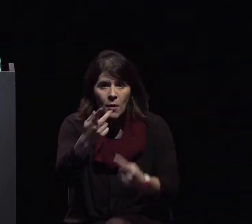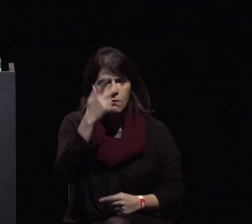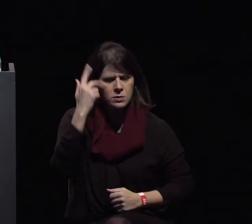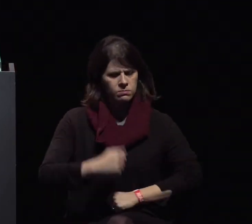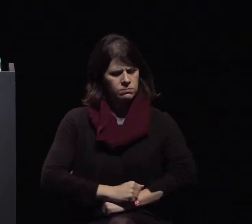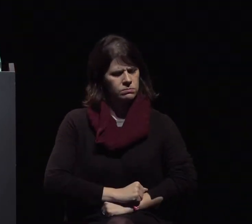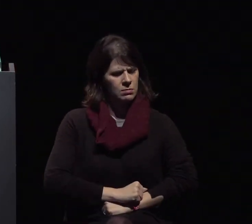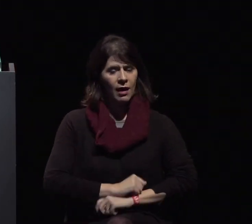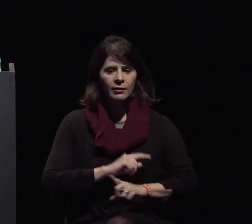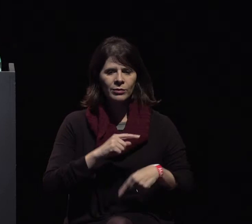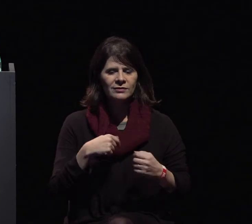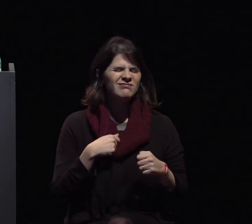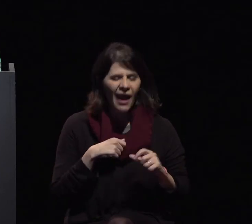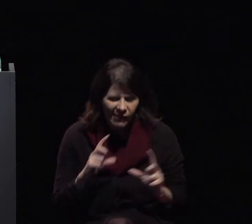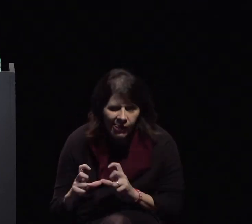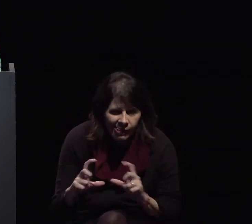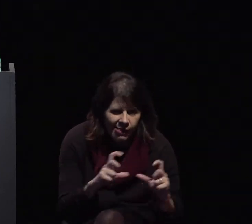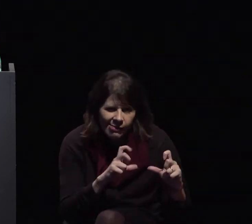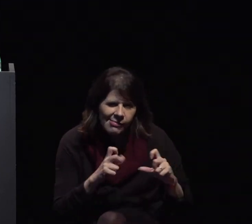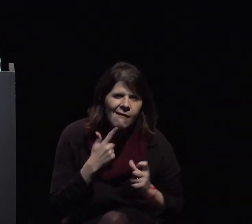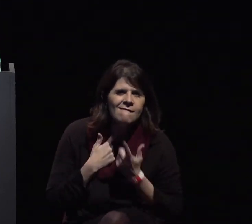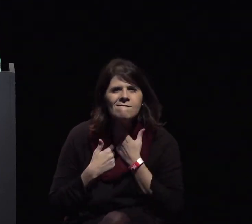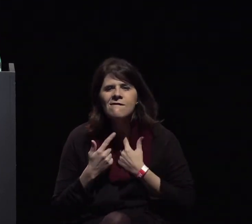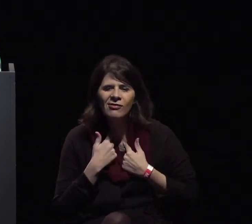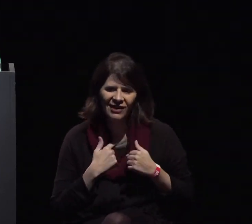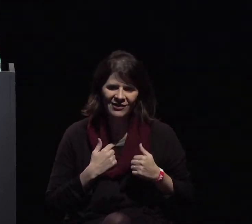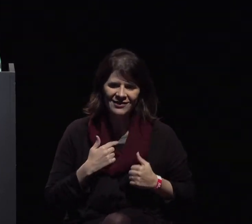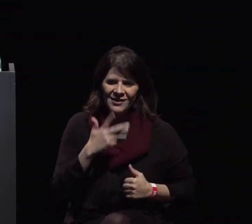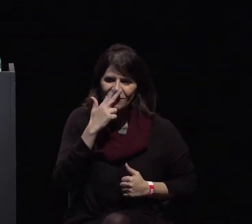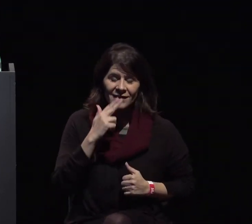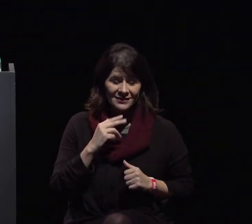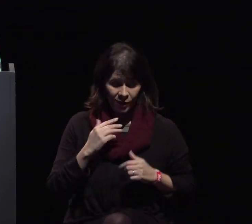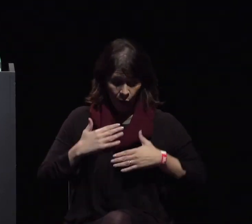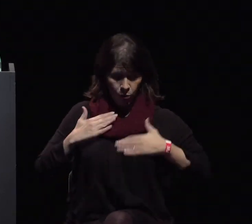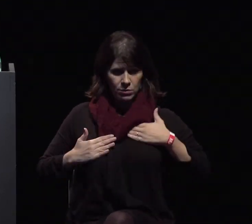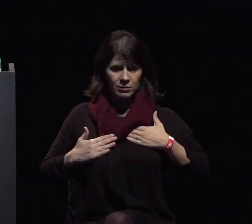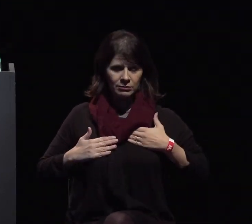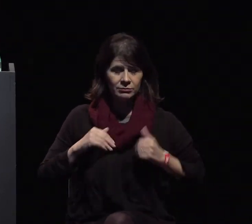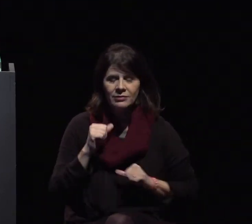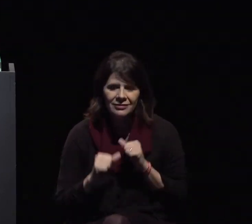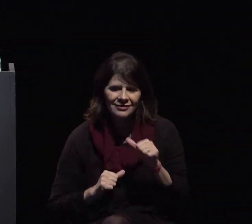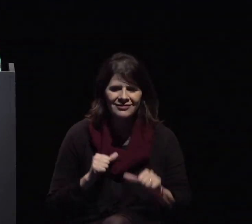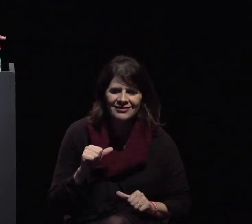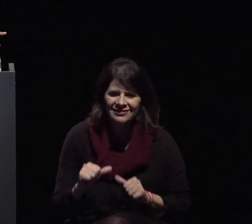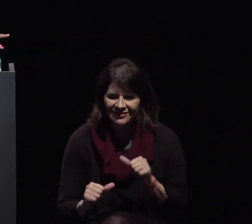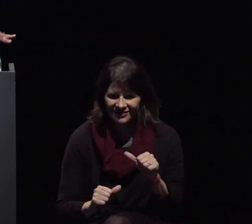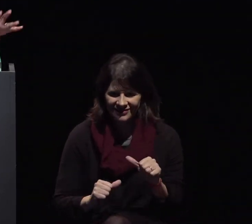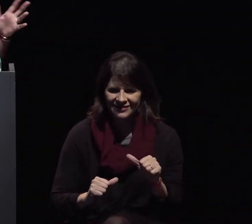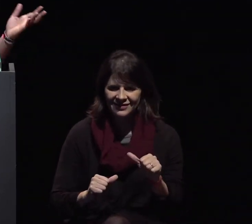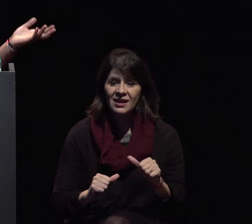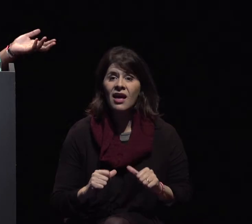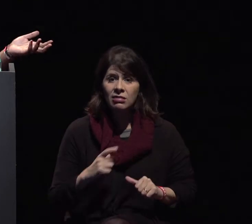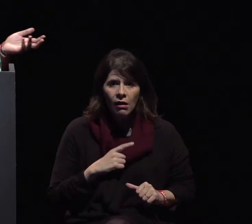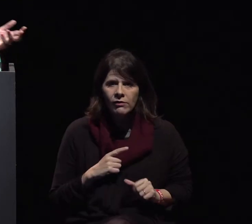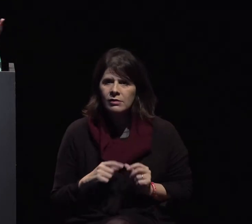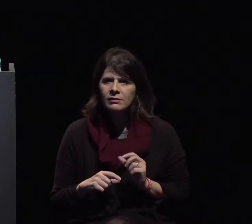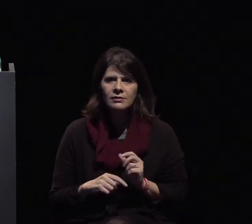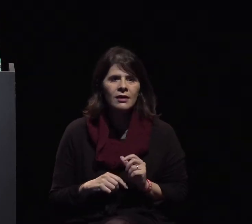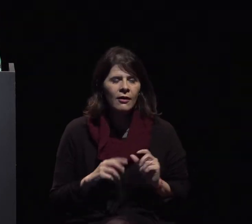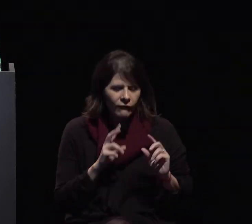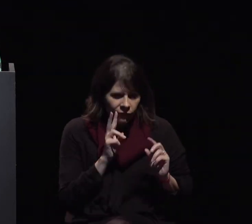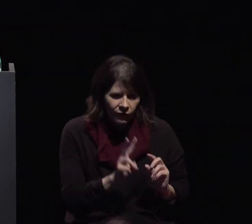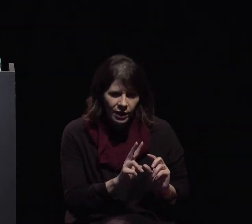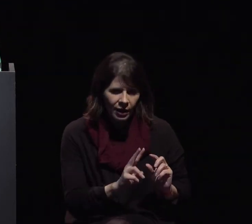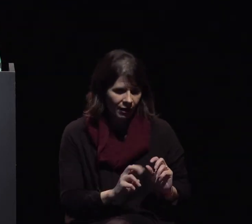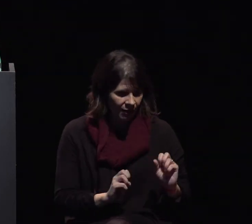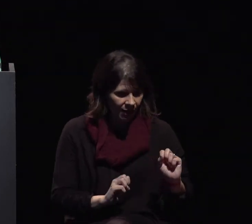em macro. Ou em contrapicado debaixo de uma planta, que parecia uma floresta quando a gente ia